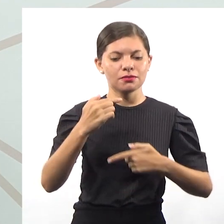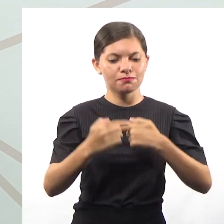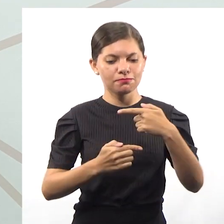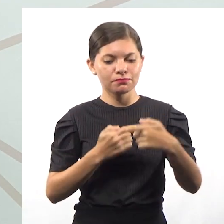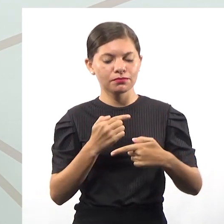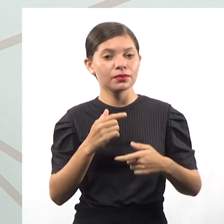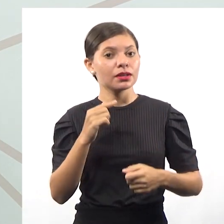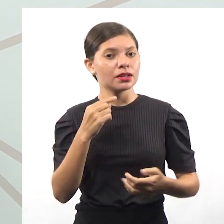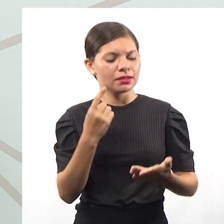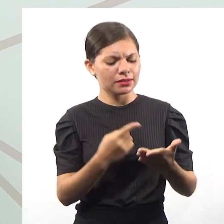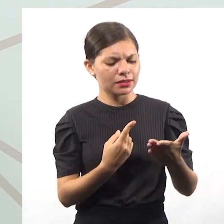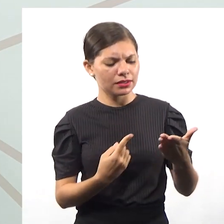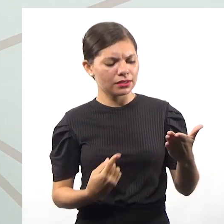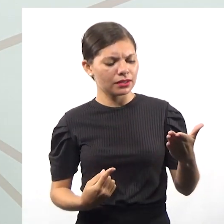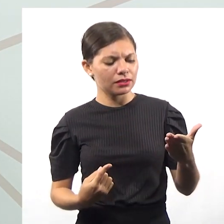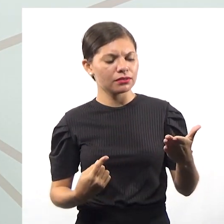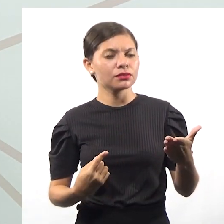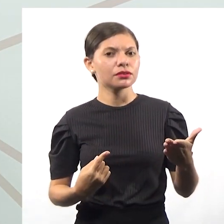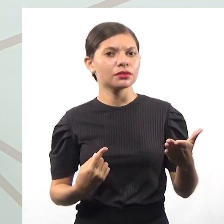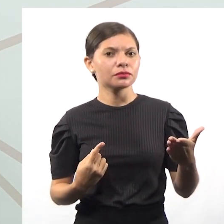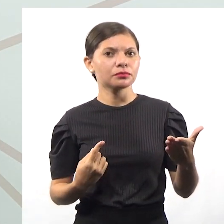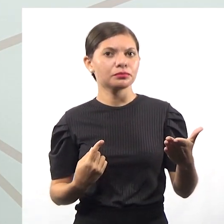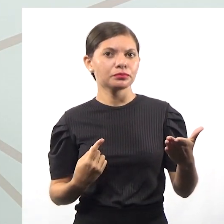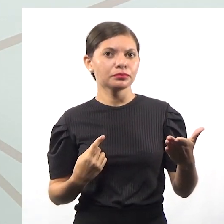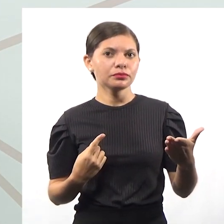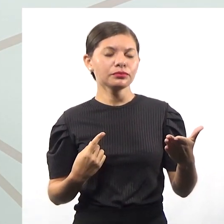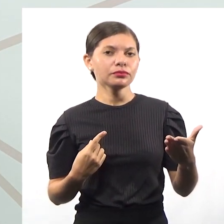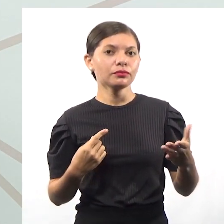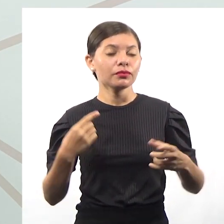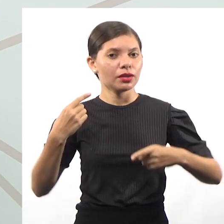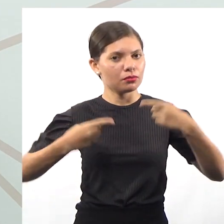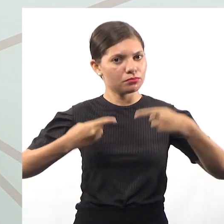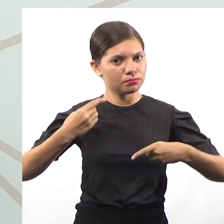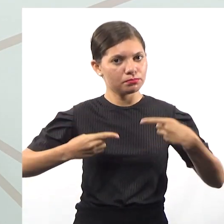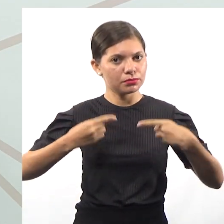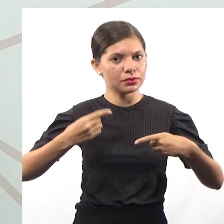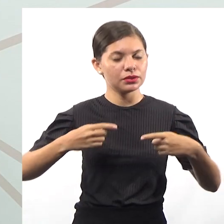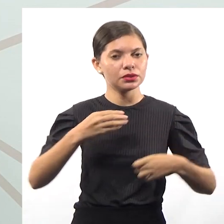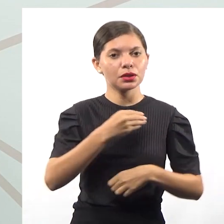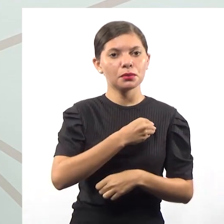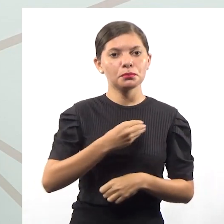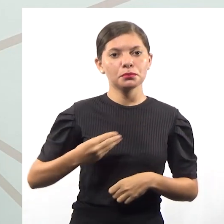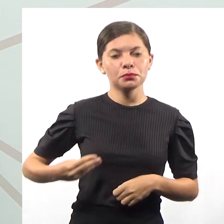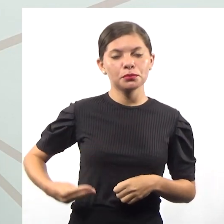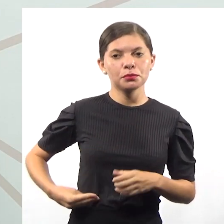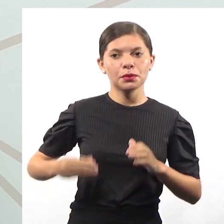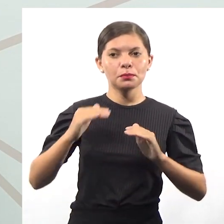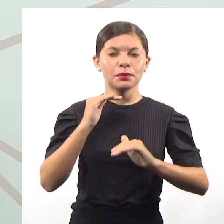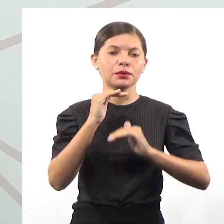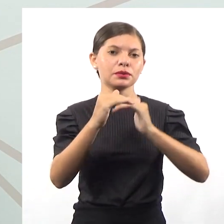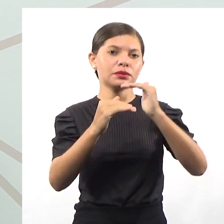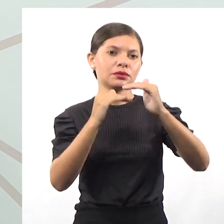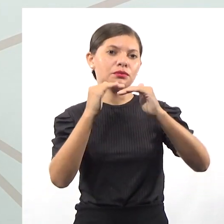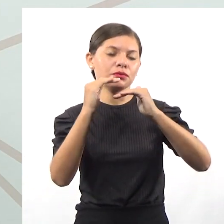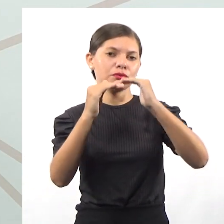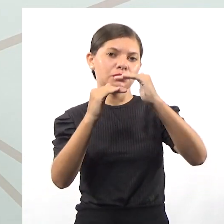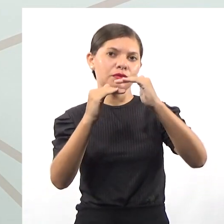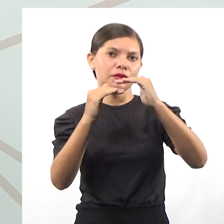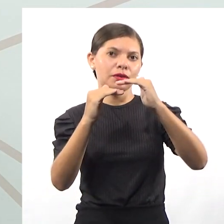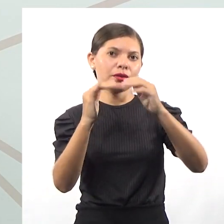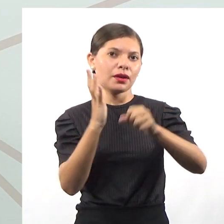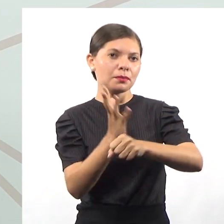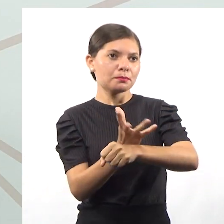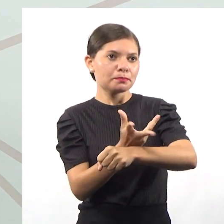geografia. E esses cadernos, eles se tornaram uma política pública para poder desenvolver